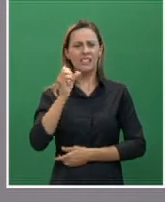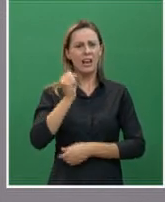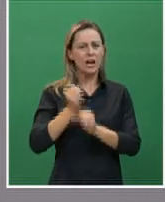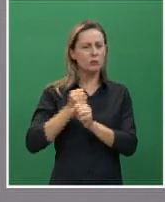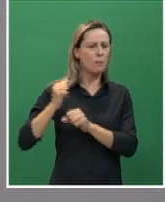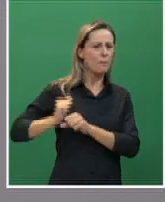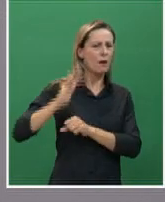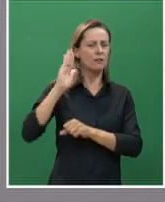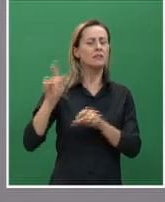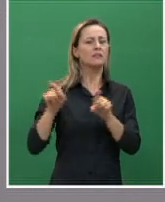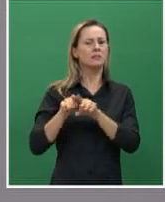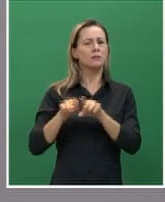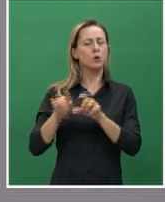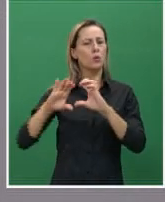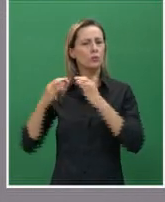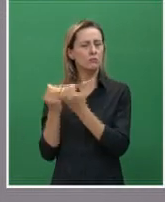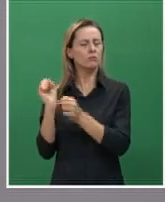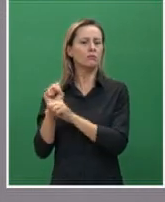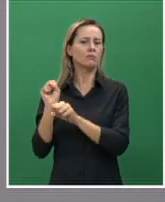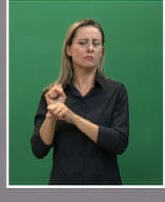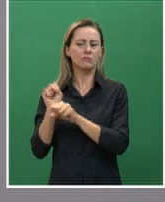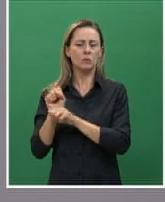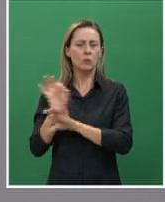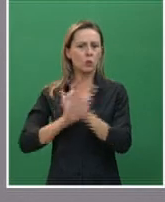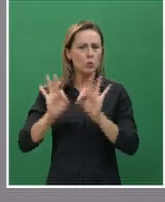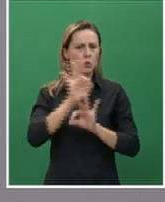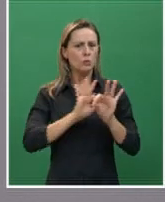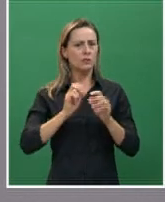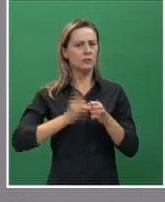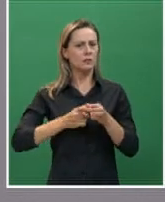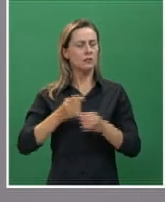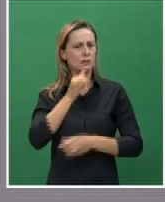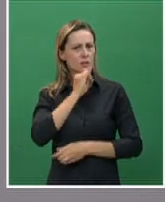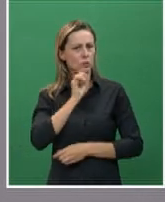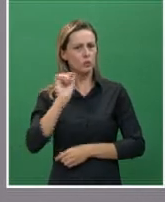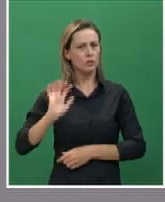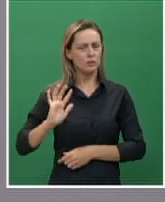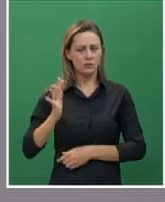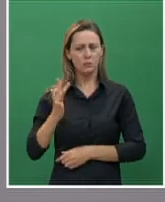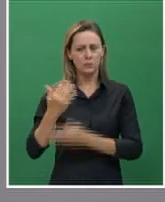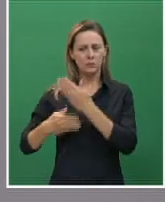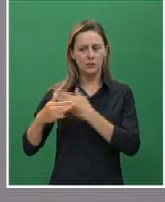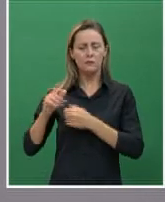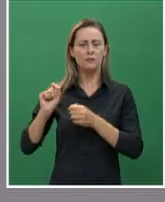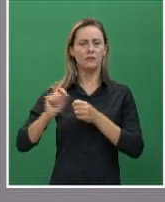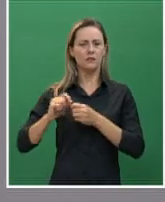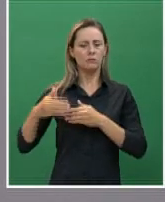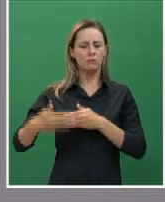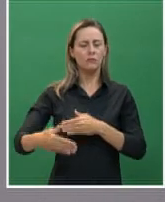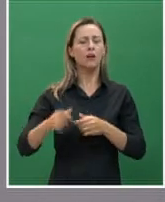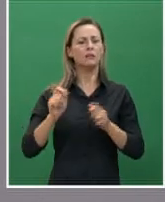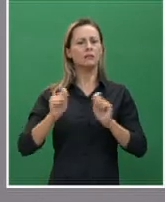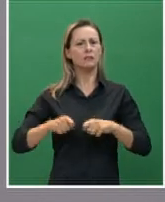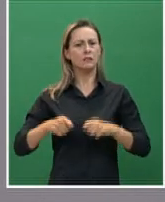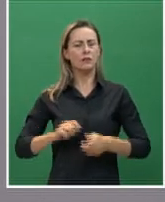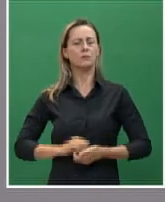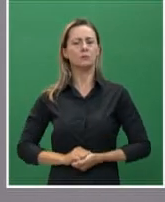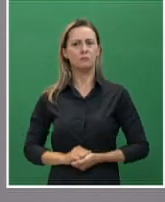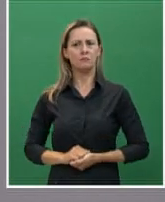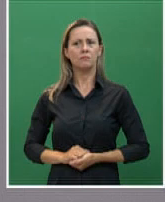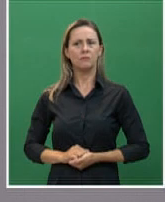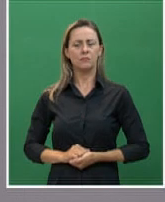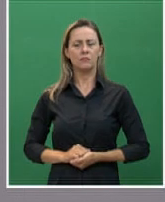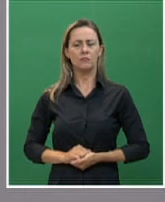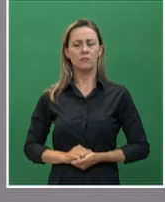de espera comunidade ganhou todas urbanização é um exemplo daquilo que a prefeitura é realmente pode pode fazer contendo